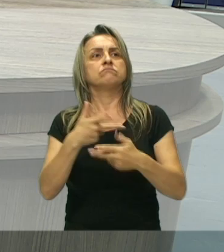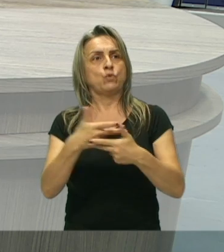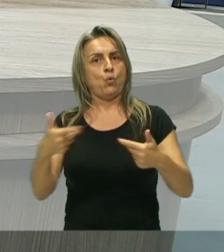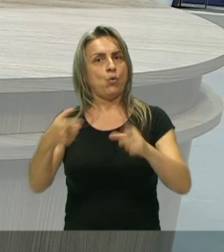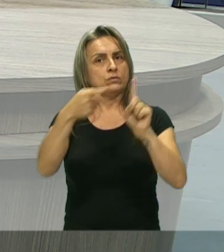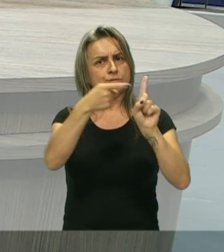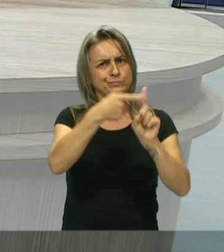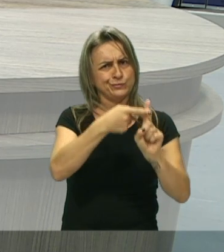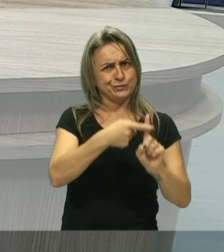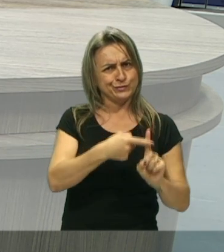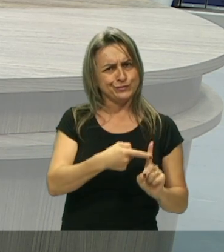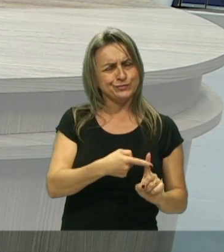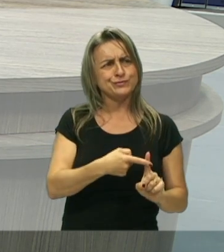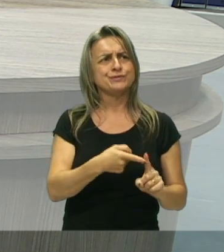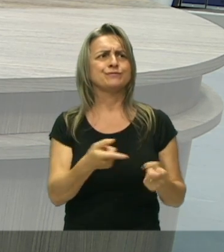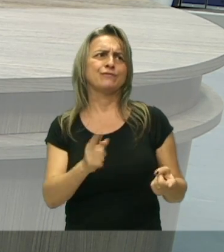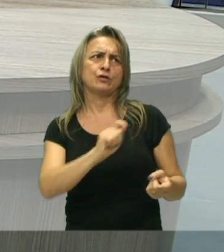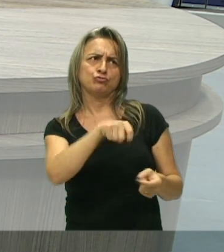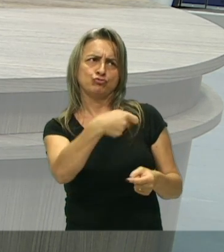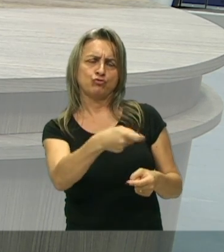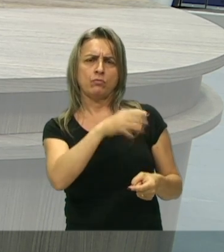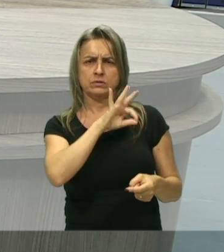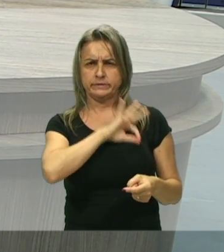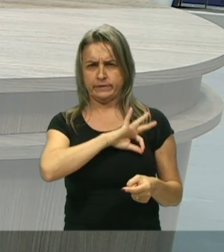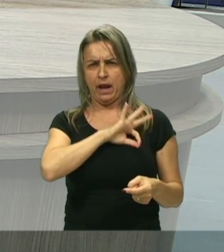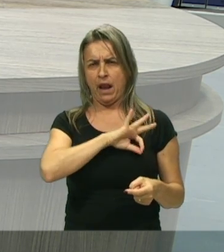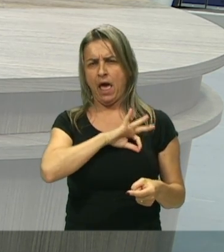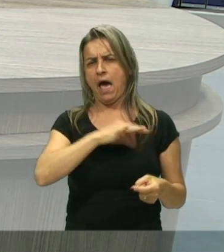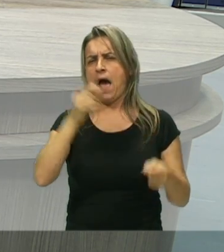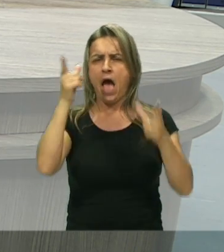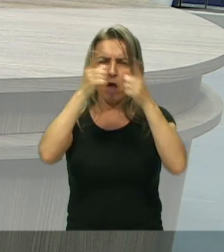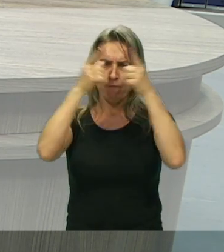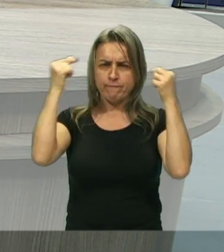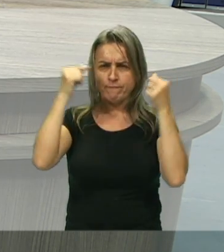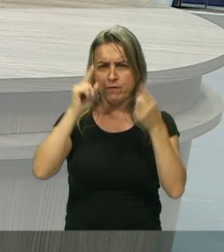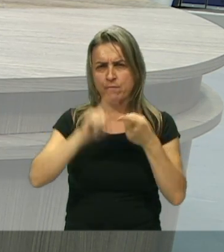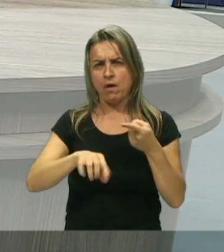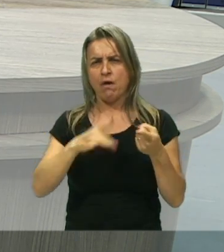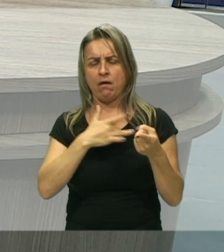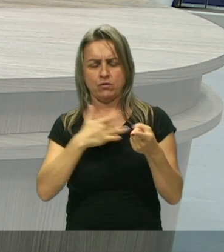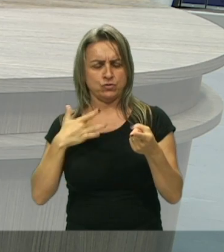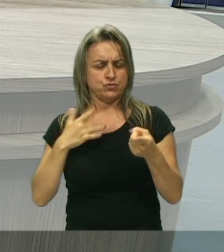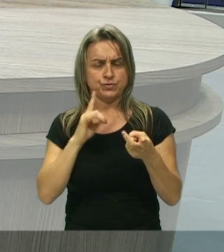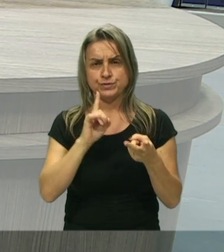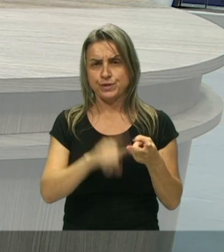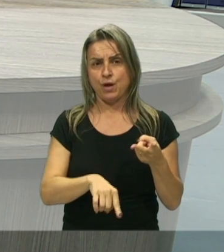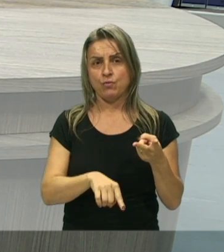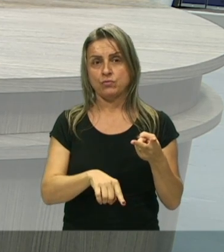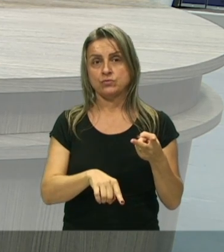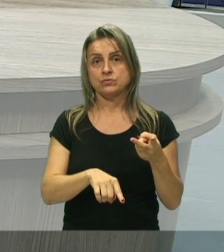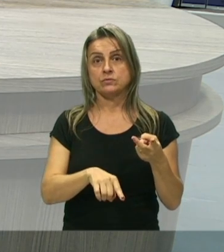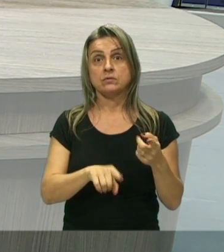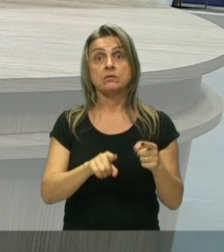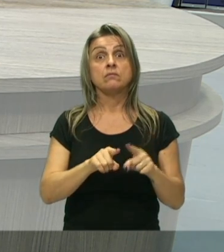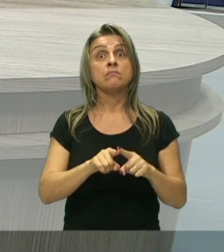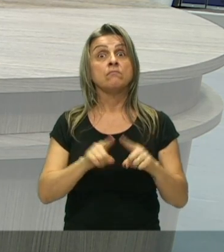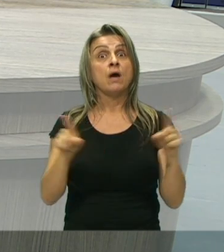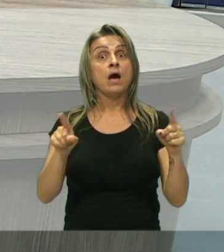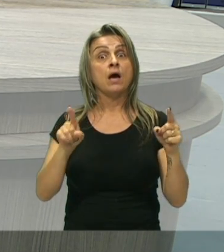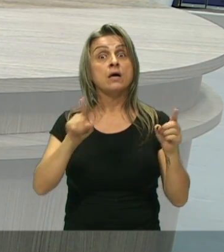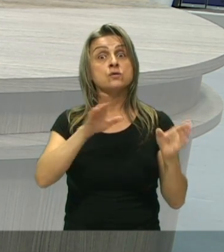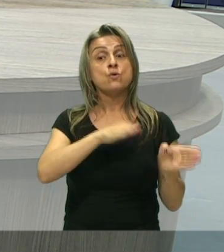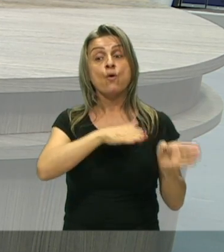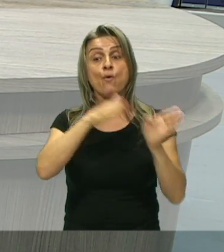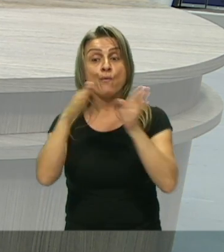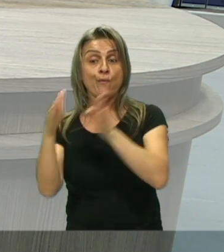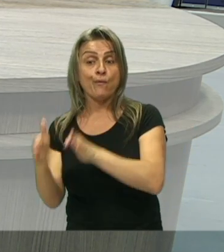de pisos para algumas categorias, né, como da enfermagem, dos agentes de saúde, mas, por outro lado, também está na iminência